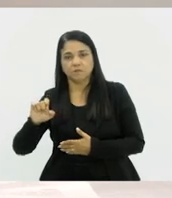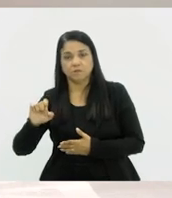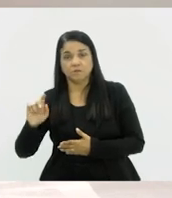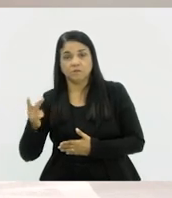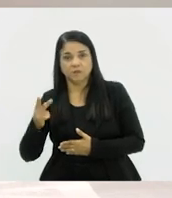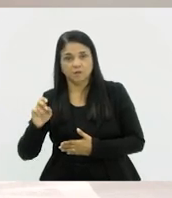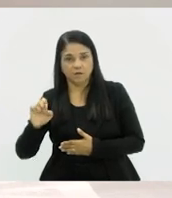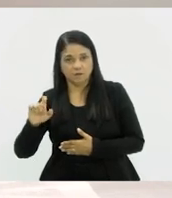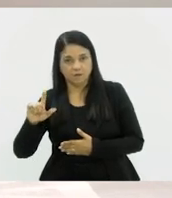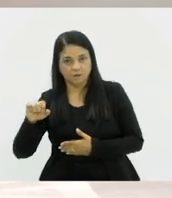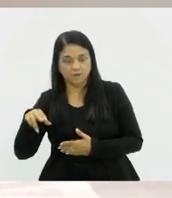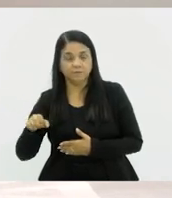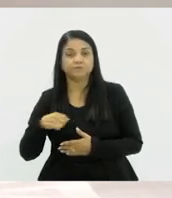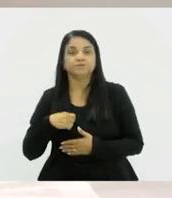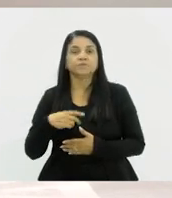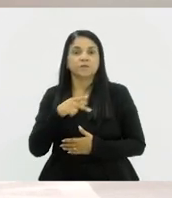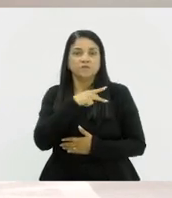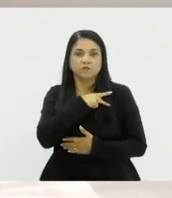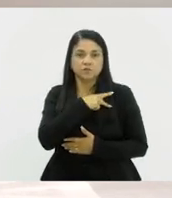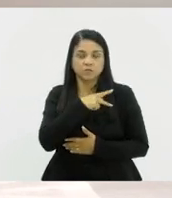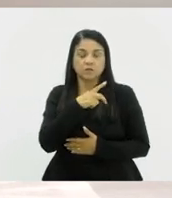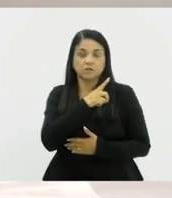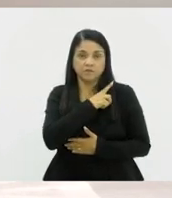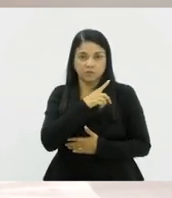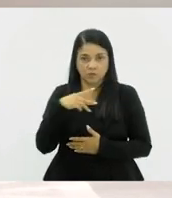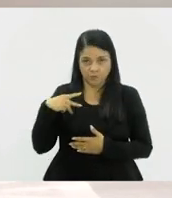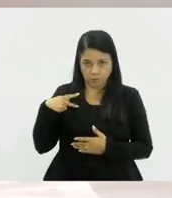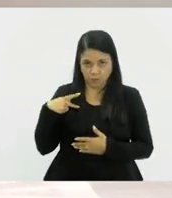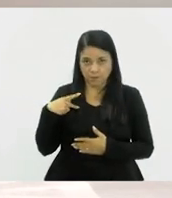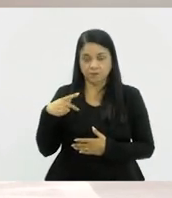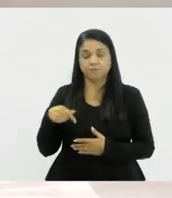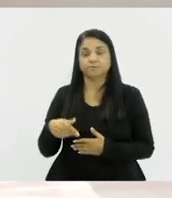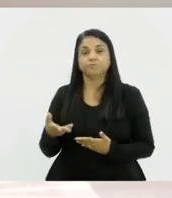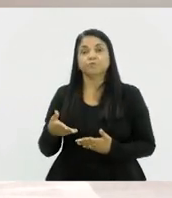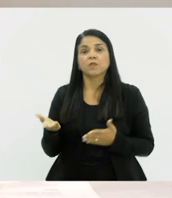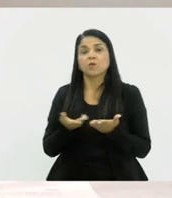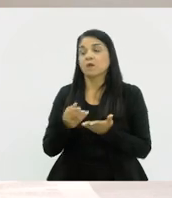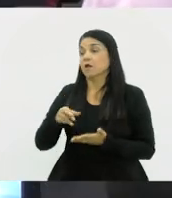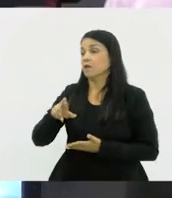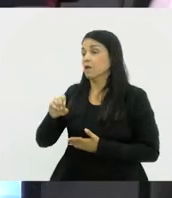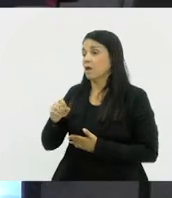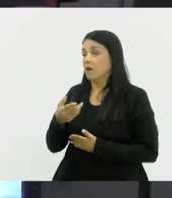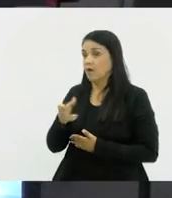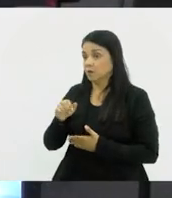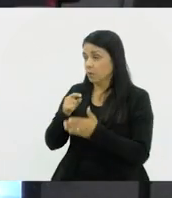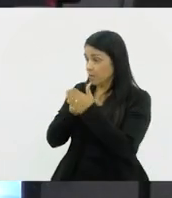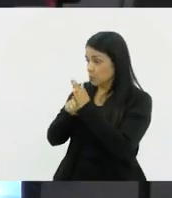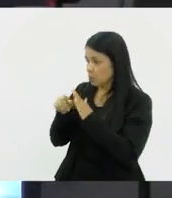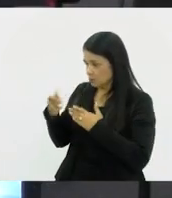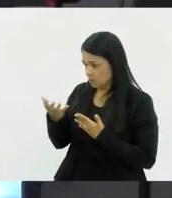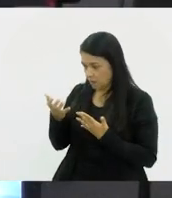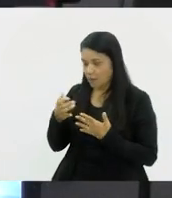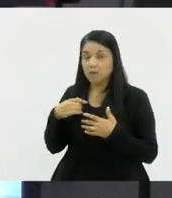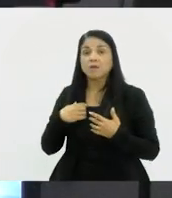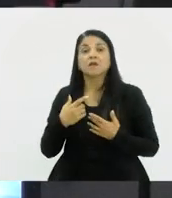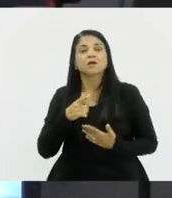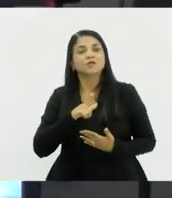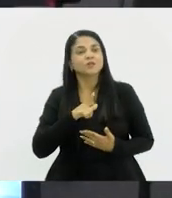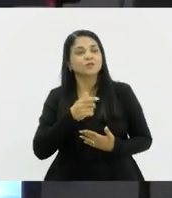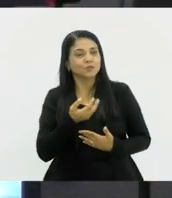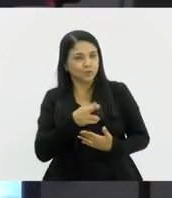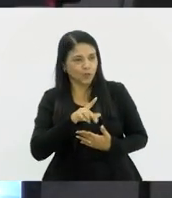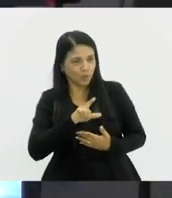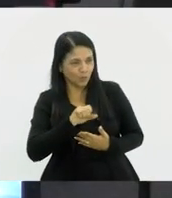aqui vamos adiante aqui o Ricardo fazer uma rapidíssima pergunta doutora Lúcia eh parabéns pela iniciativa